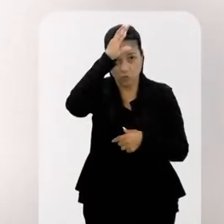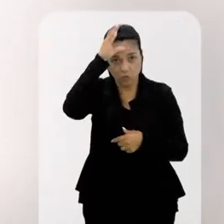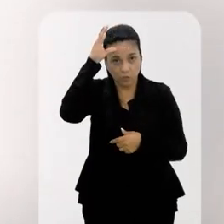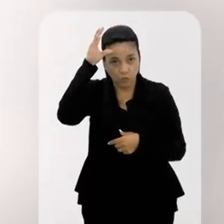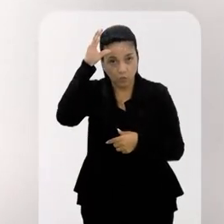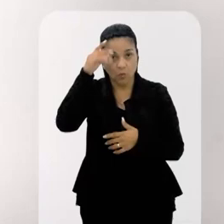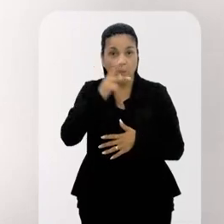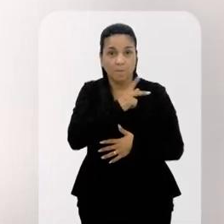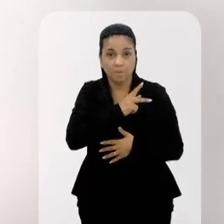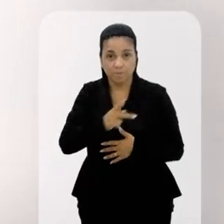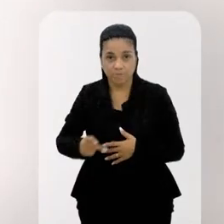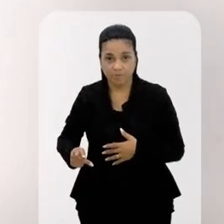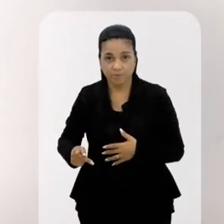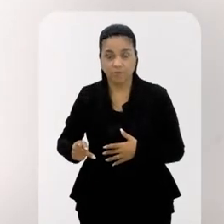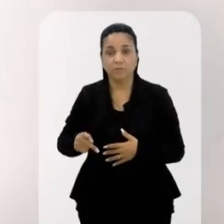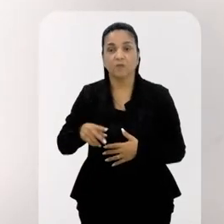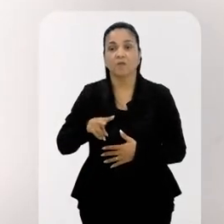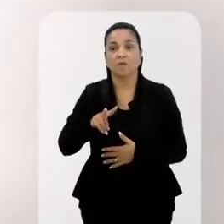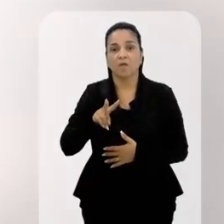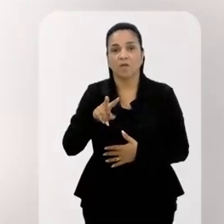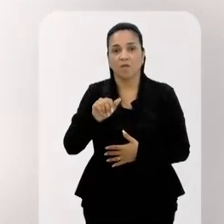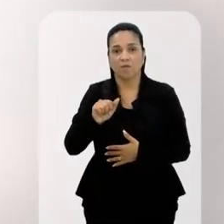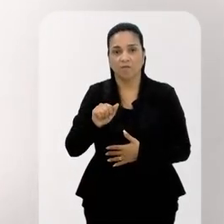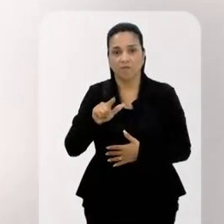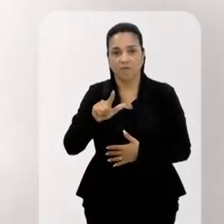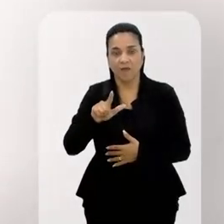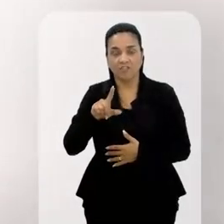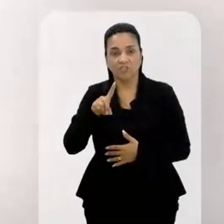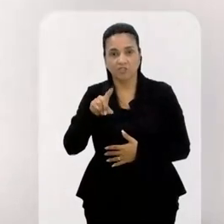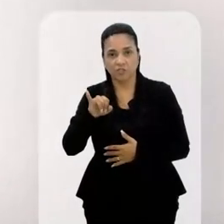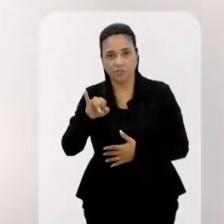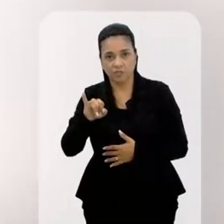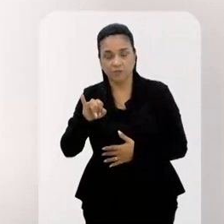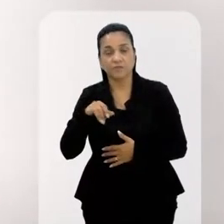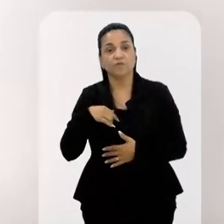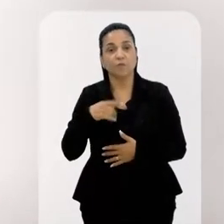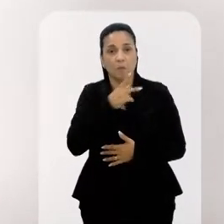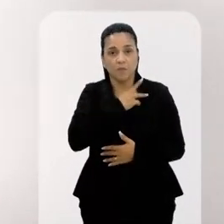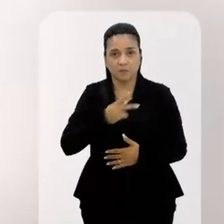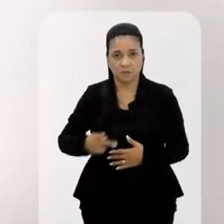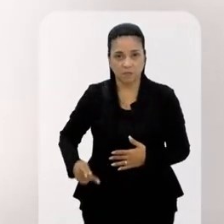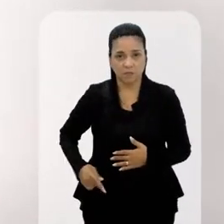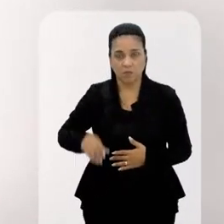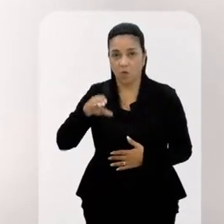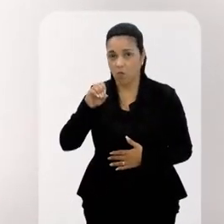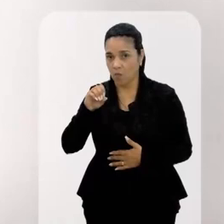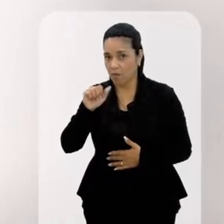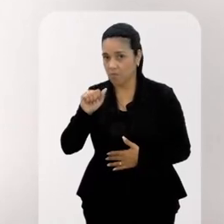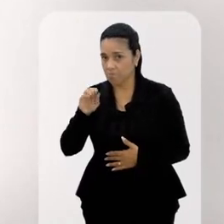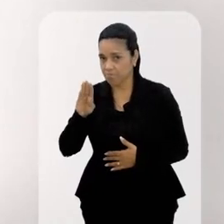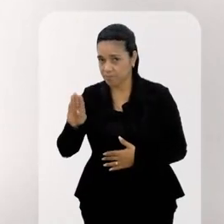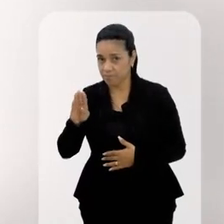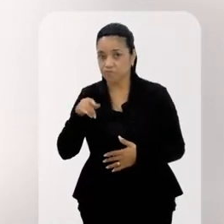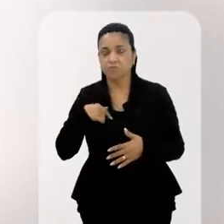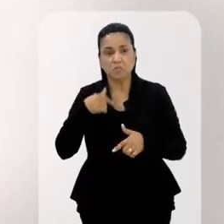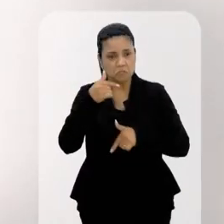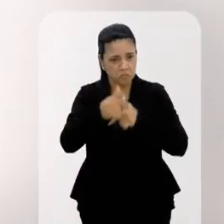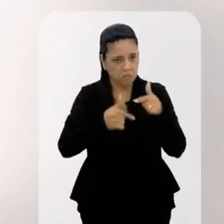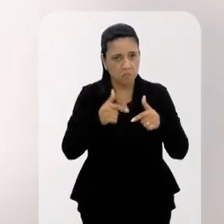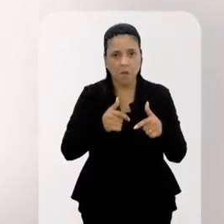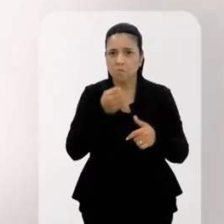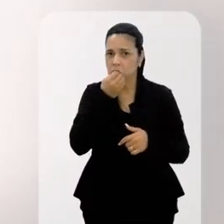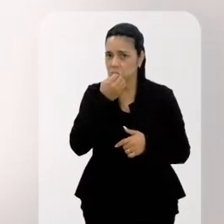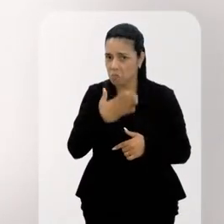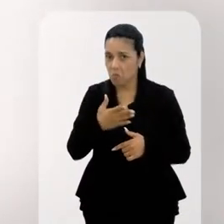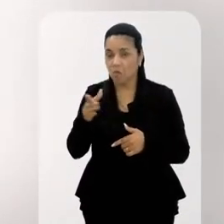Sim, verdade. Que é presidida pelo nosso querido Vadir Damos, que, sim, foi presidente da OAB. Sim. Aí que está fazendo um trabalho muito interessante, inclusive no